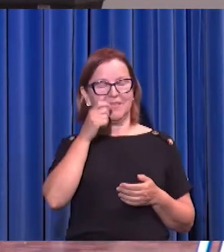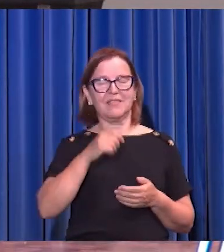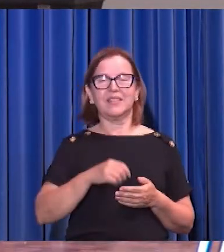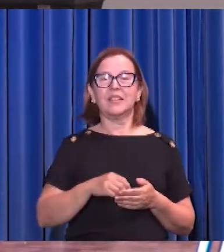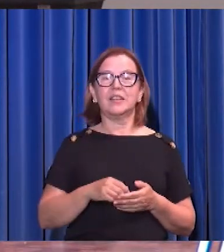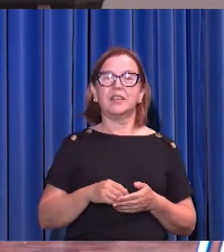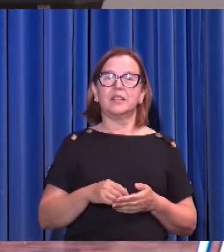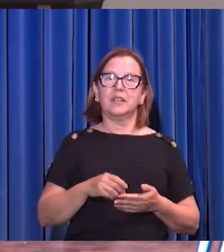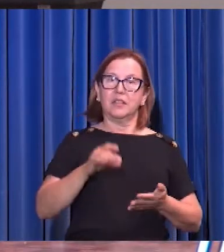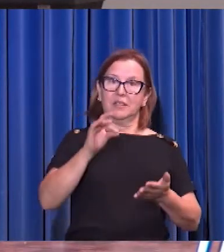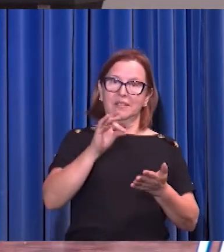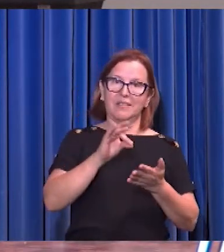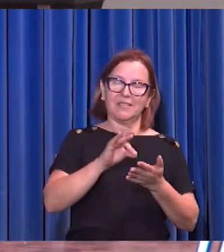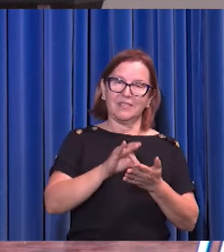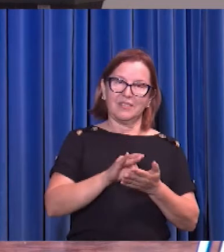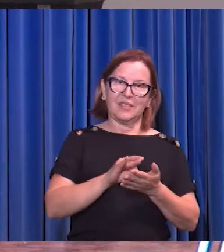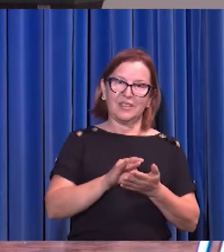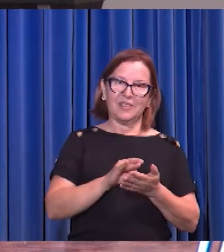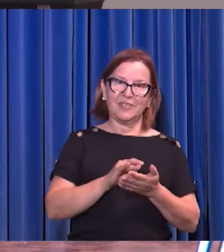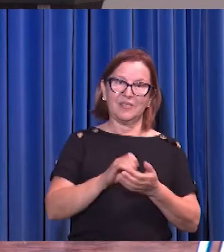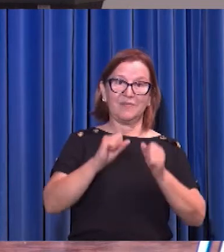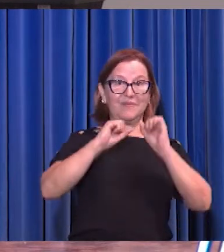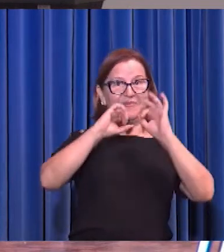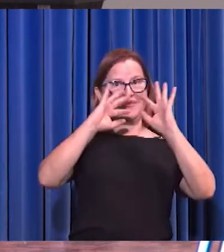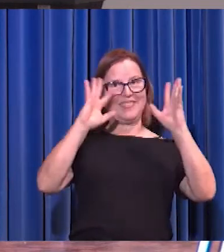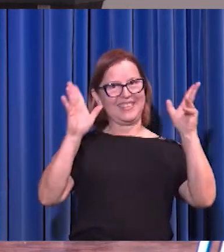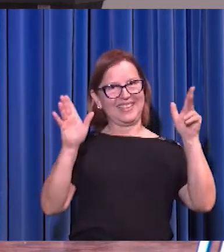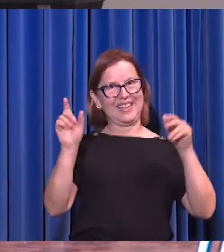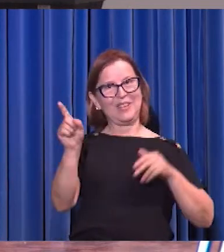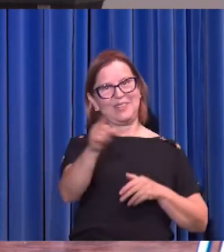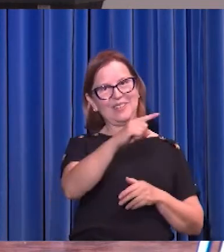que realmente clareia o nosso